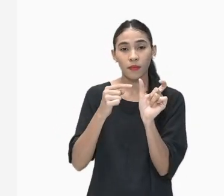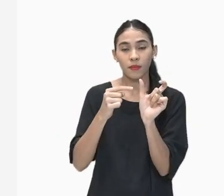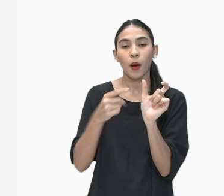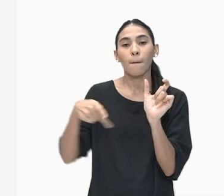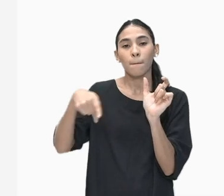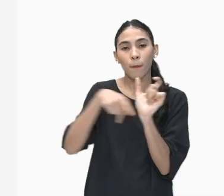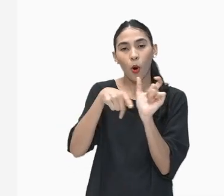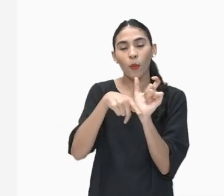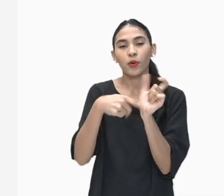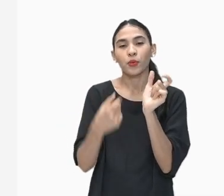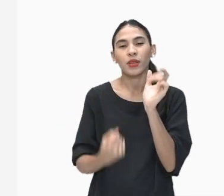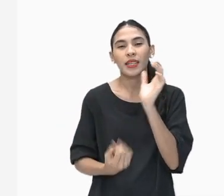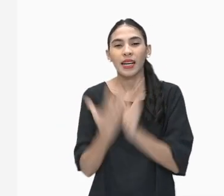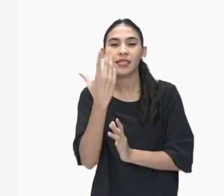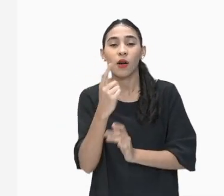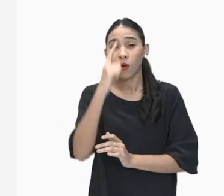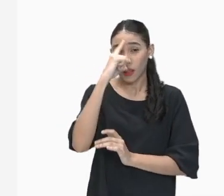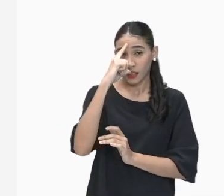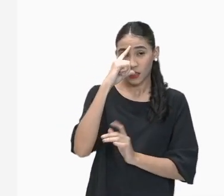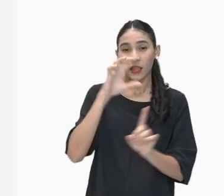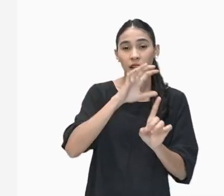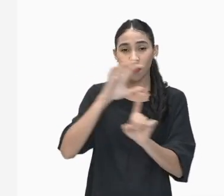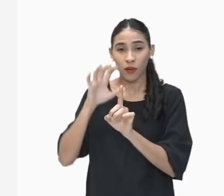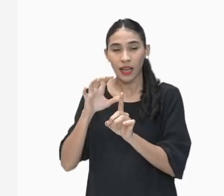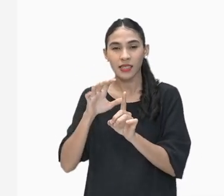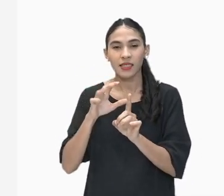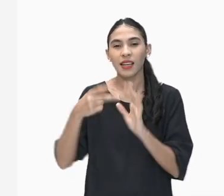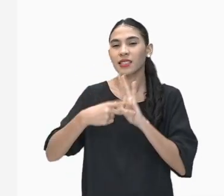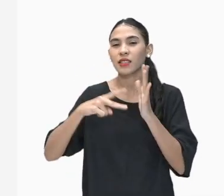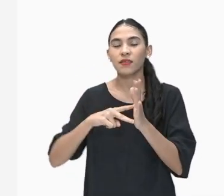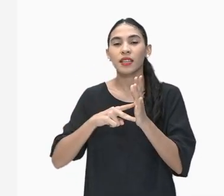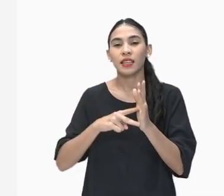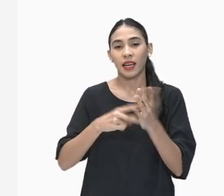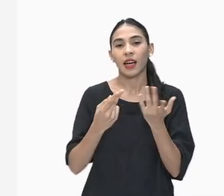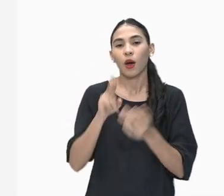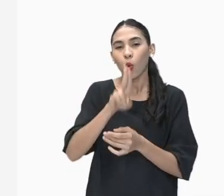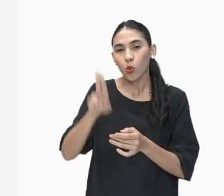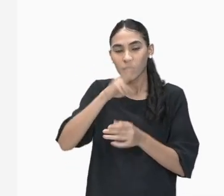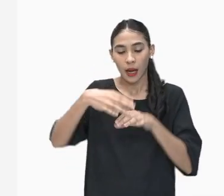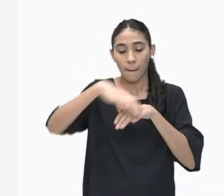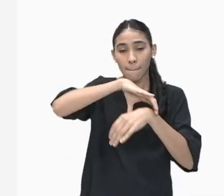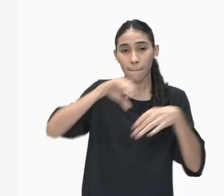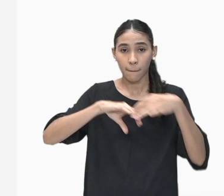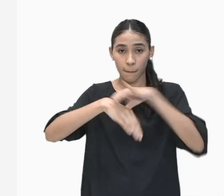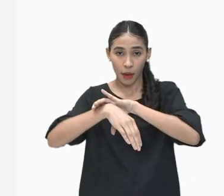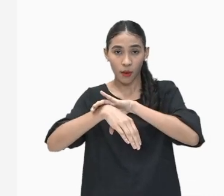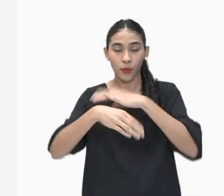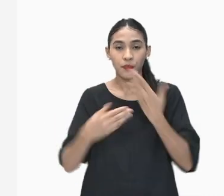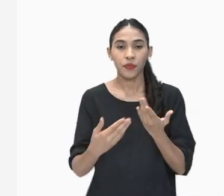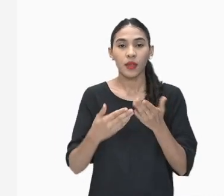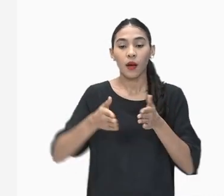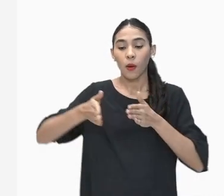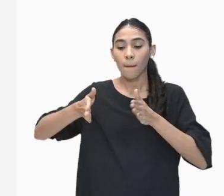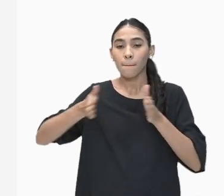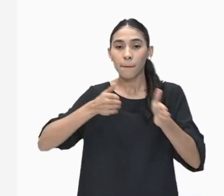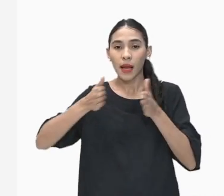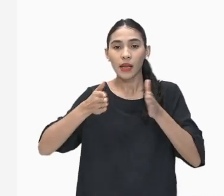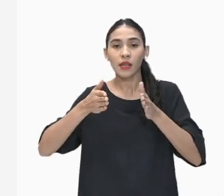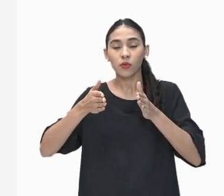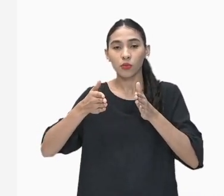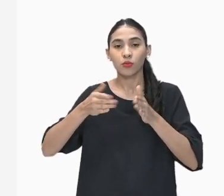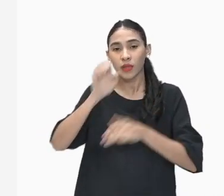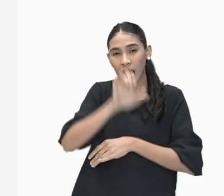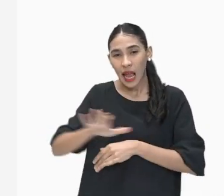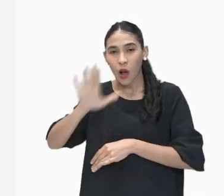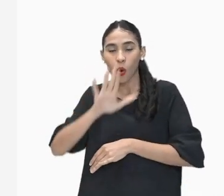que significa feito com a mão. Feito com a mão. Então vejam, nesse período, durante o período da Europa